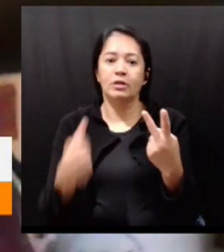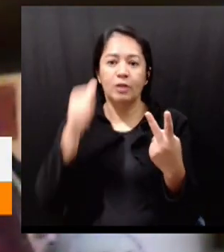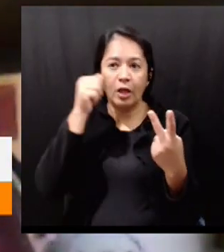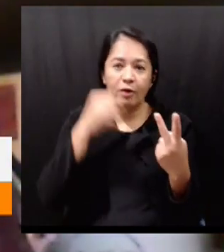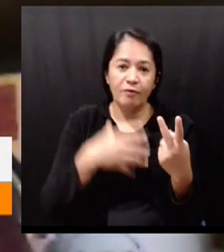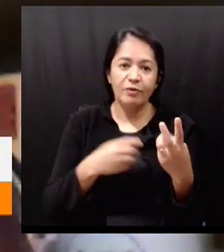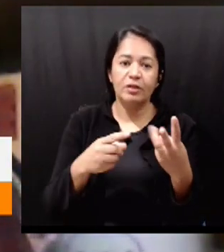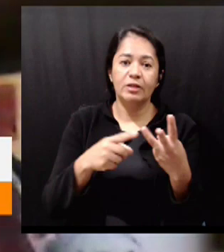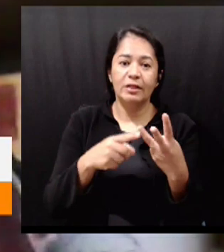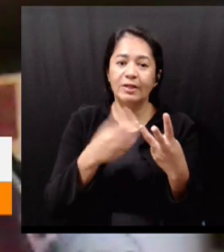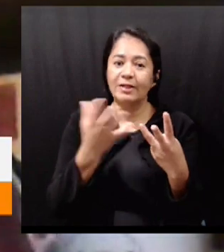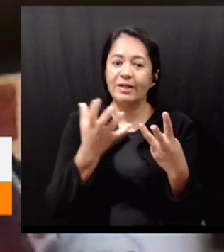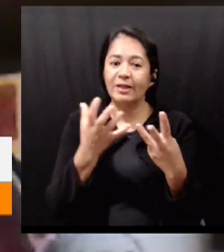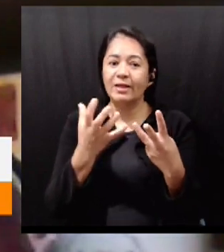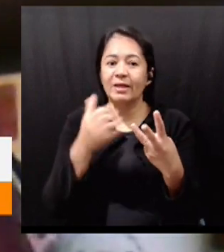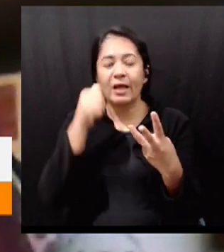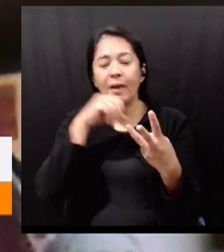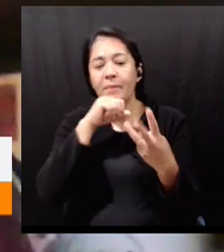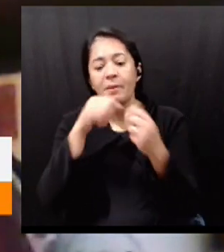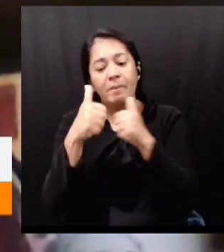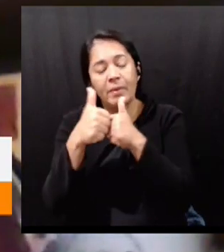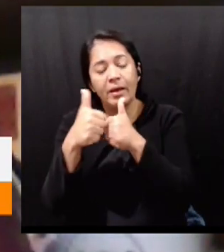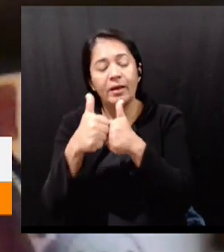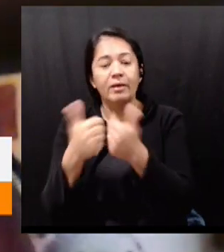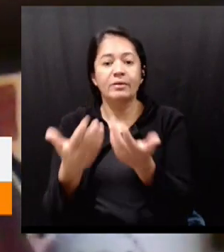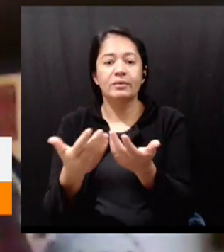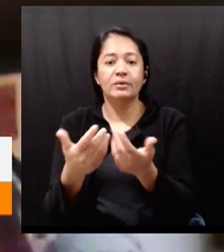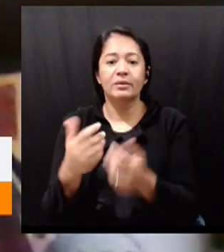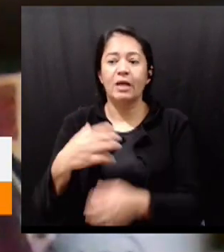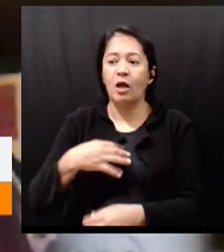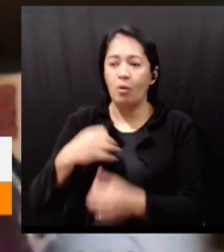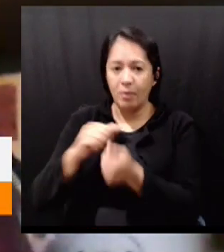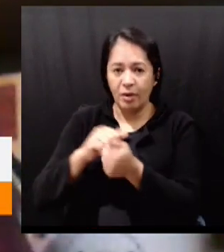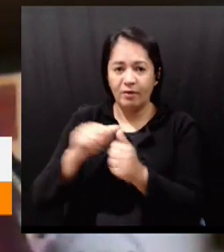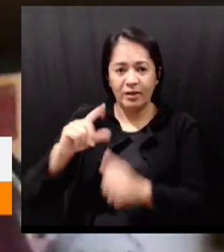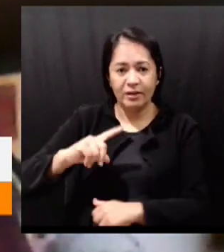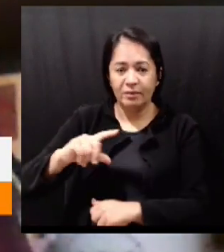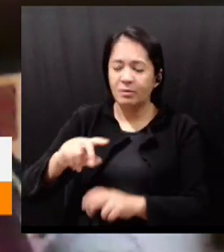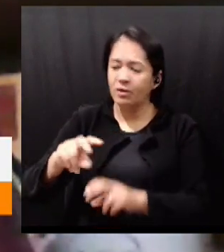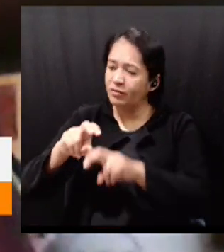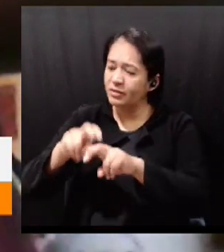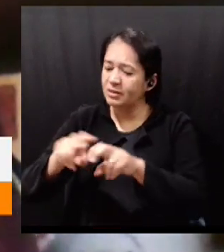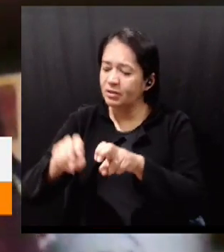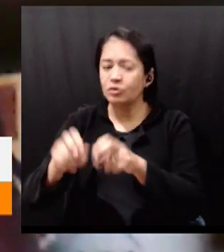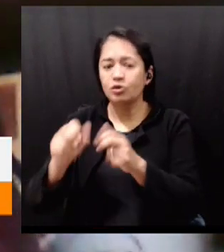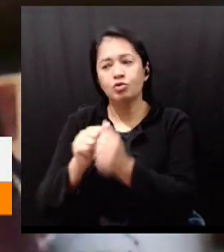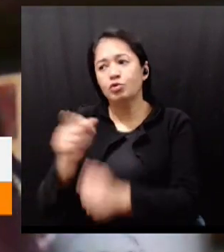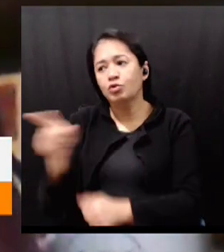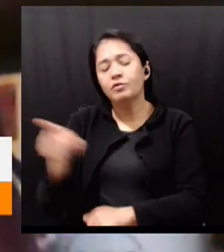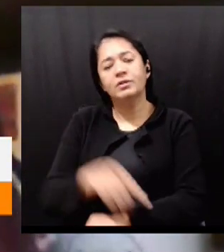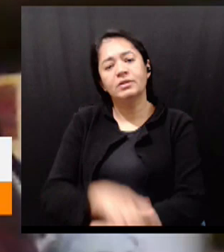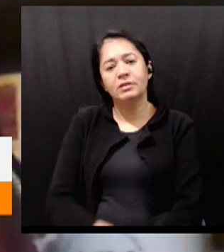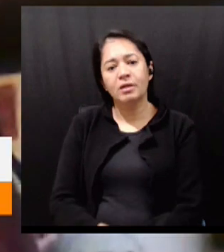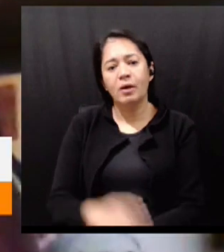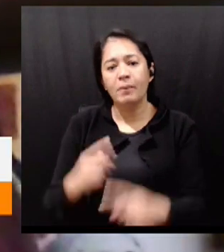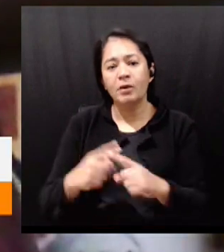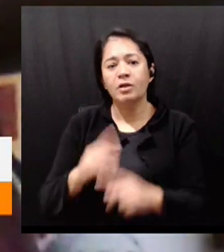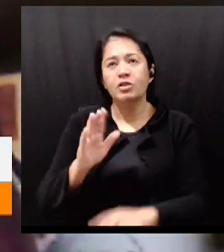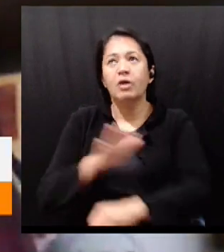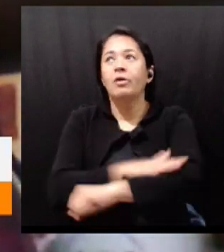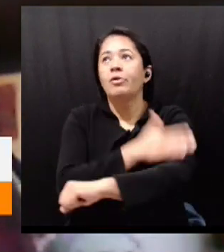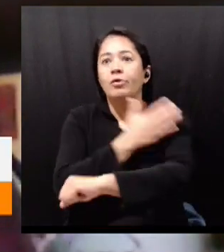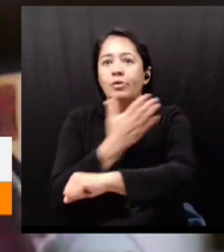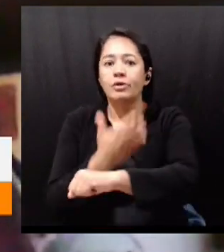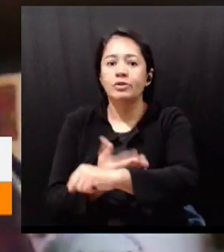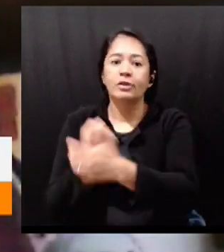mãe ali perto. Ah, tem roupa para lavar? Mas eu vou sentar aqui no chão junto com vocês, porque eu já fiquei o dia todo fora,